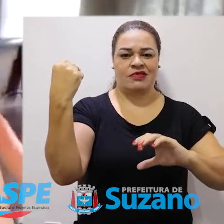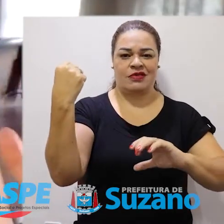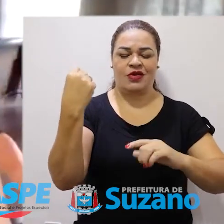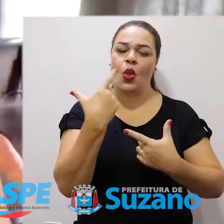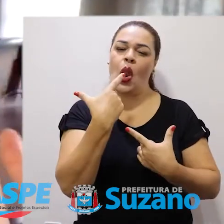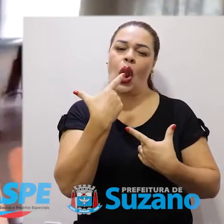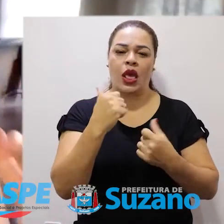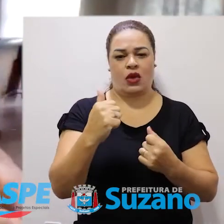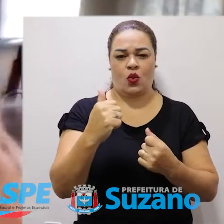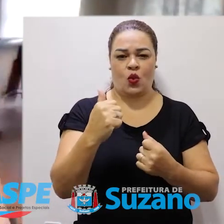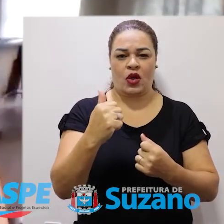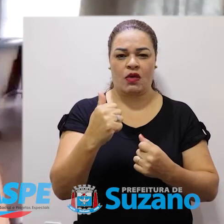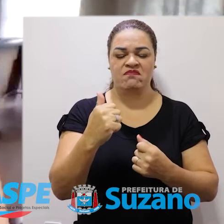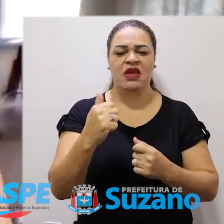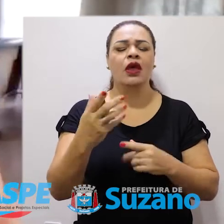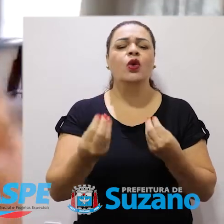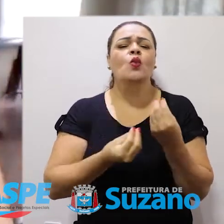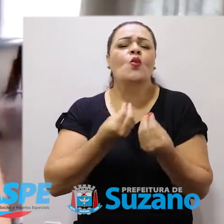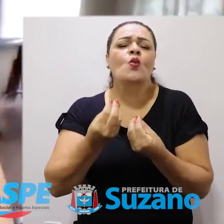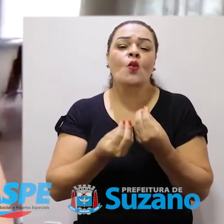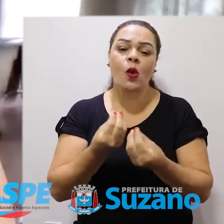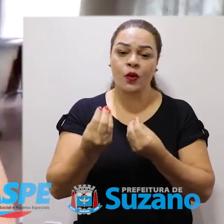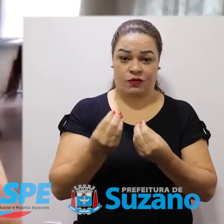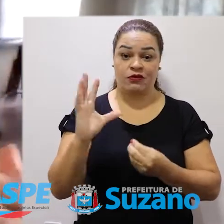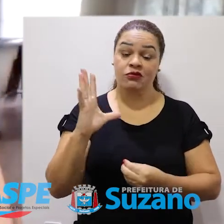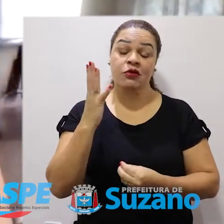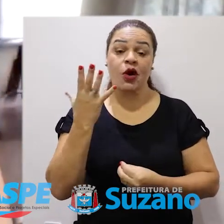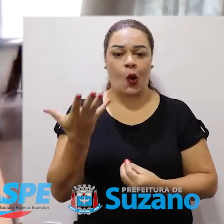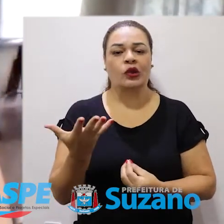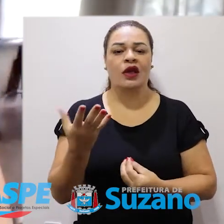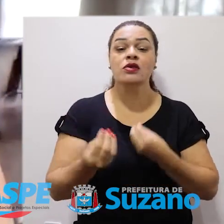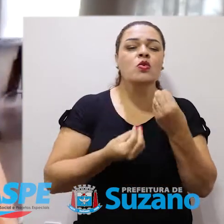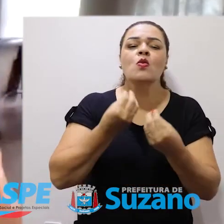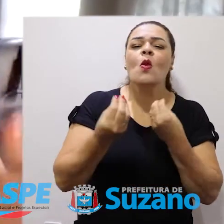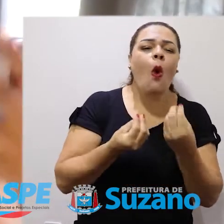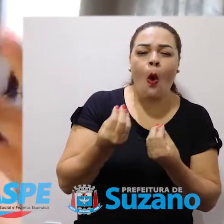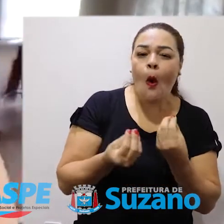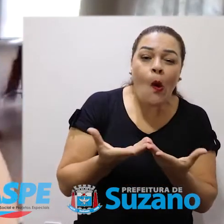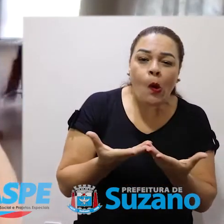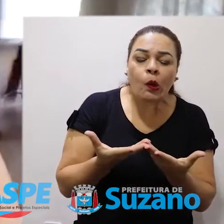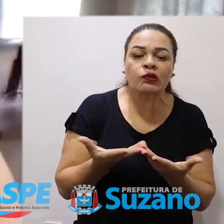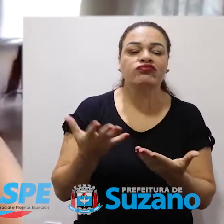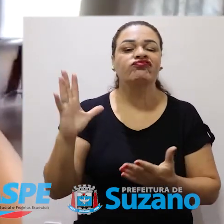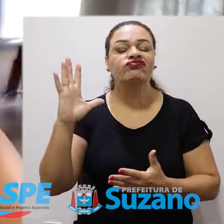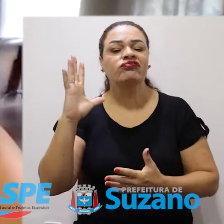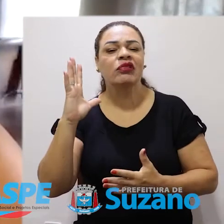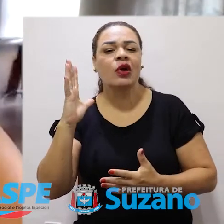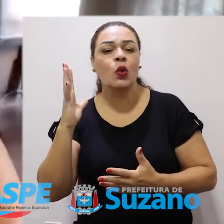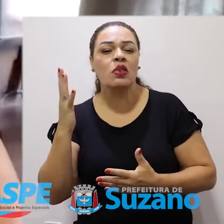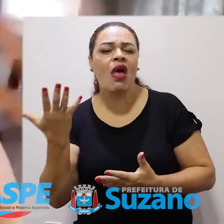de situar, né, essa língua de sinais, o que é essa língua de sinais, como é que essa língua de sinais se organiza, como é que essa língua de sinais